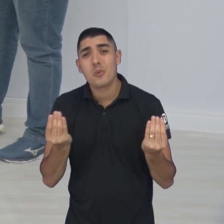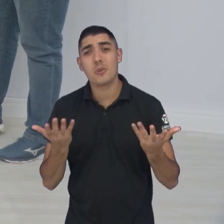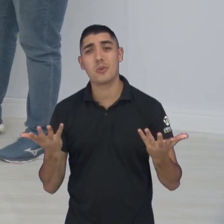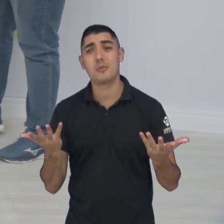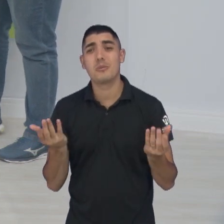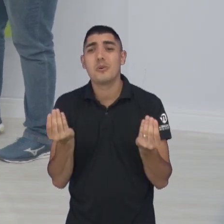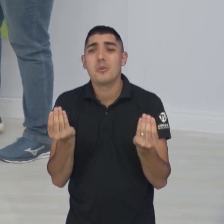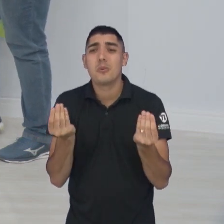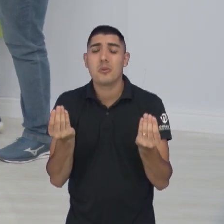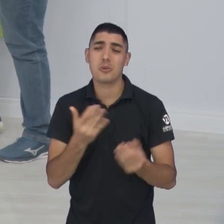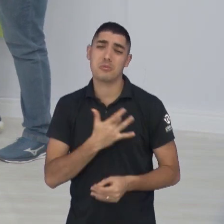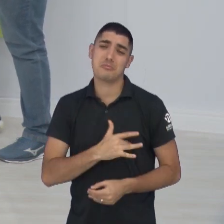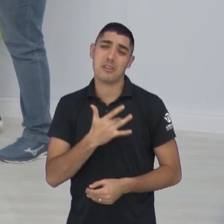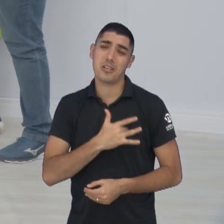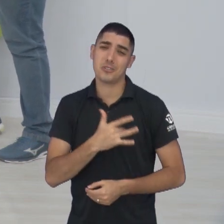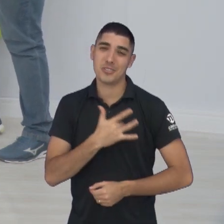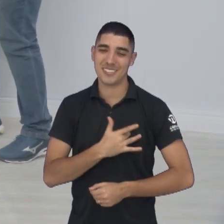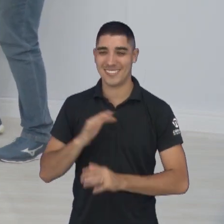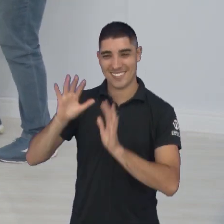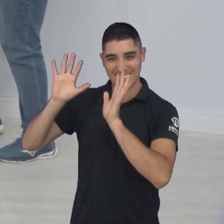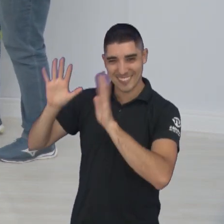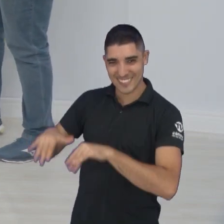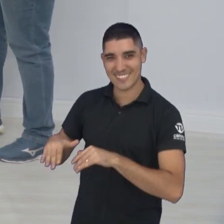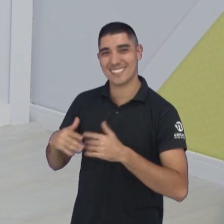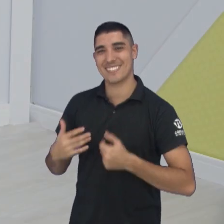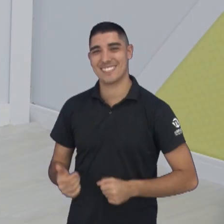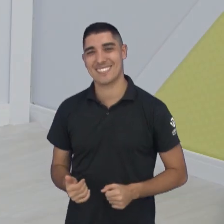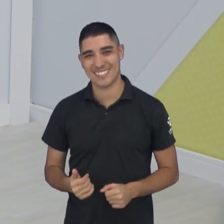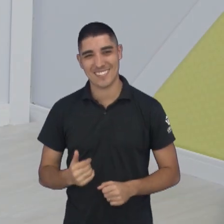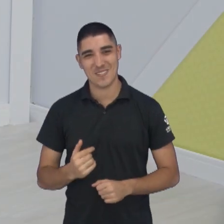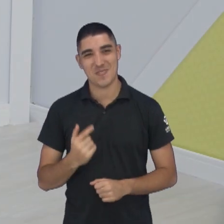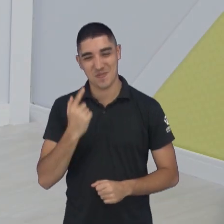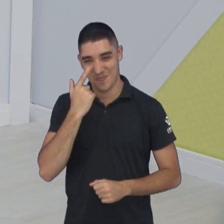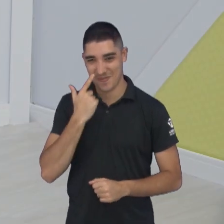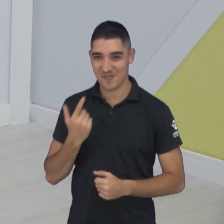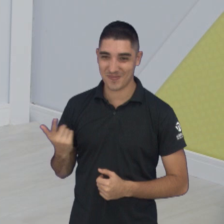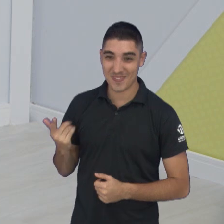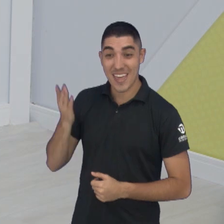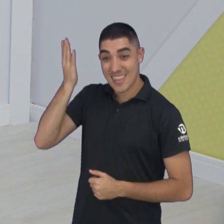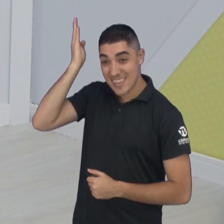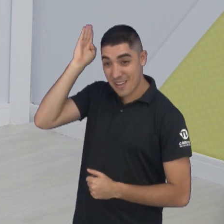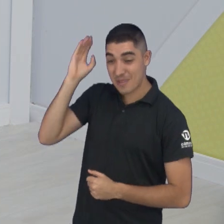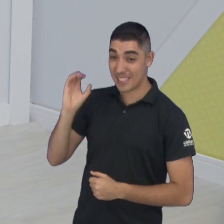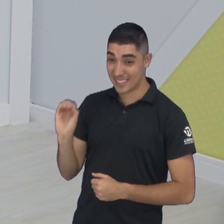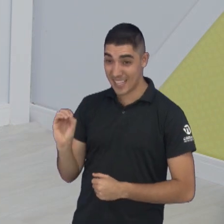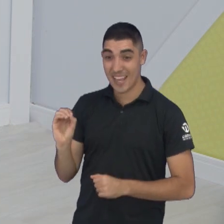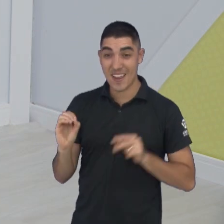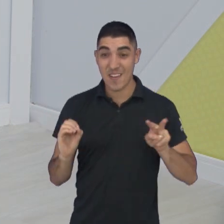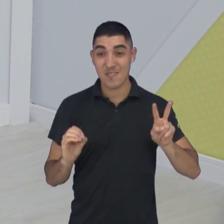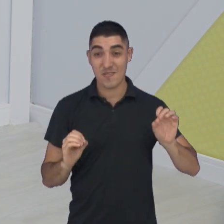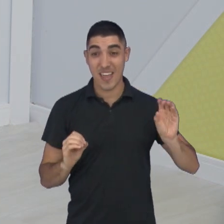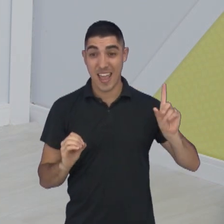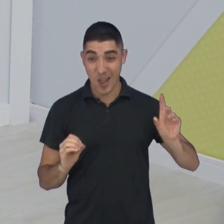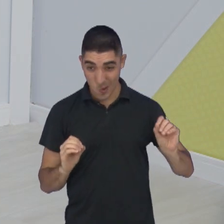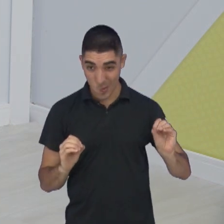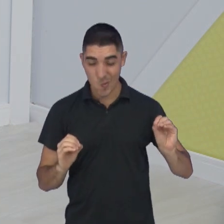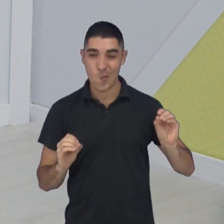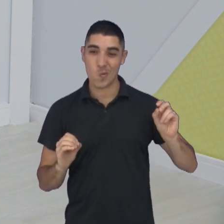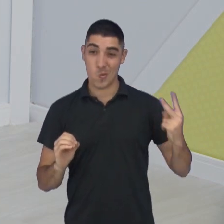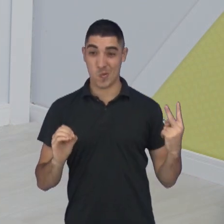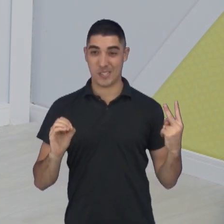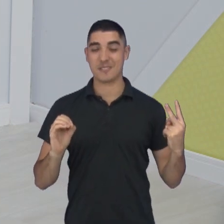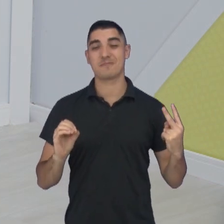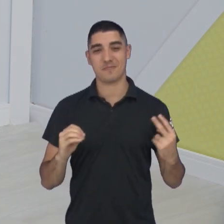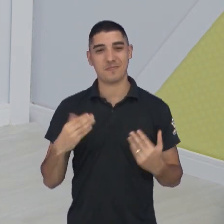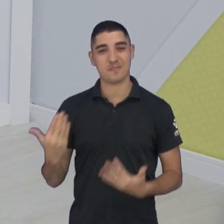Isso. Tadinho, gente, como é que Quieto, faz? Matheus. Como é que faz? Para, Matheus. Taubaté 0, Velo Clube 2, Oeste 0,